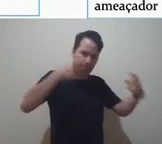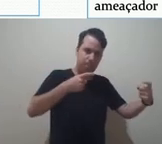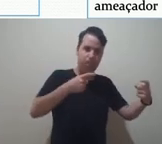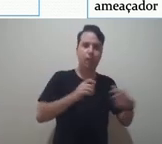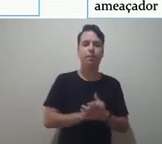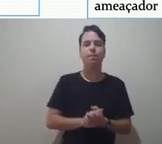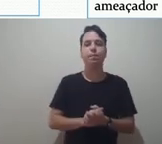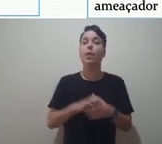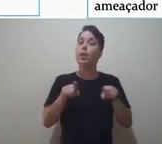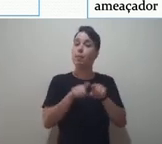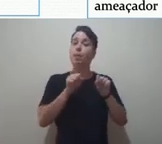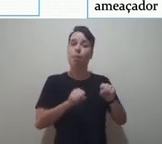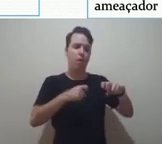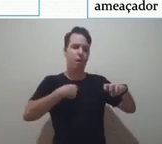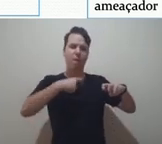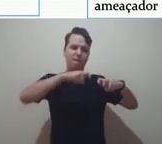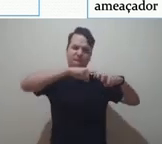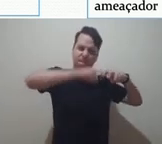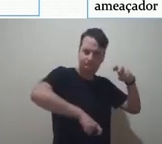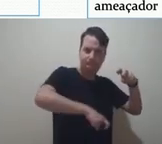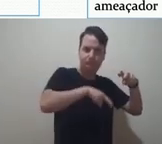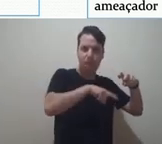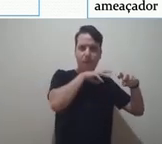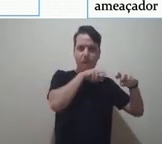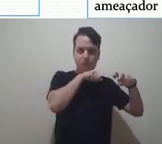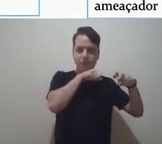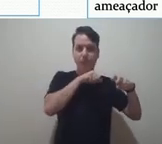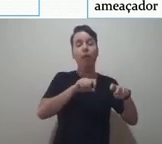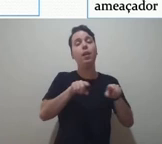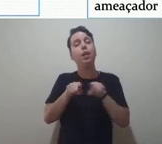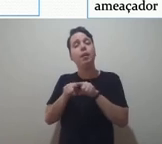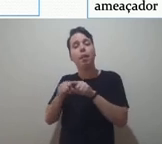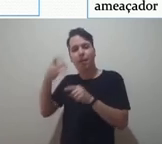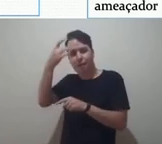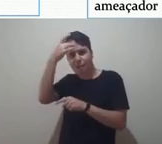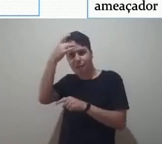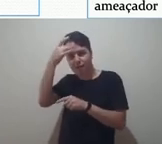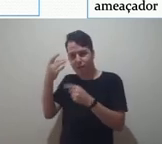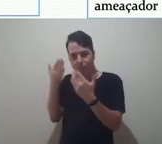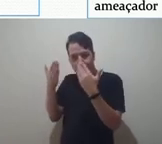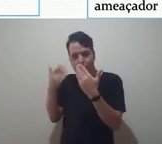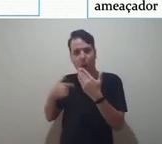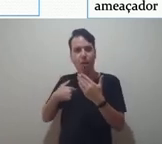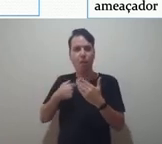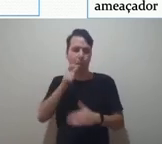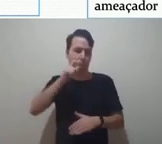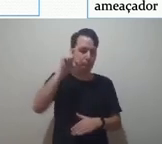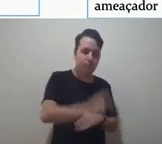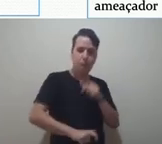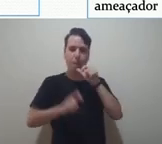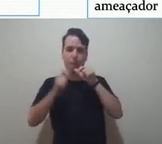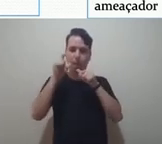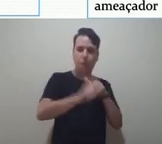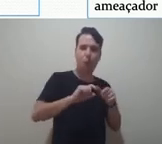sexual. E como abuso psicológico, nós temos os assédios